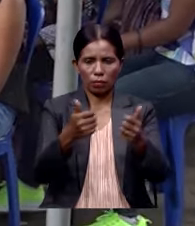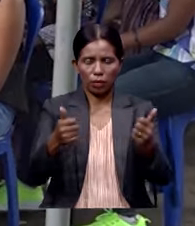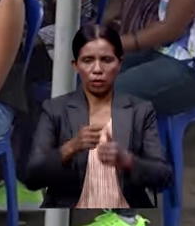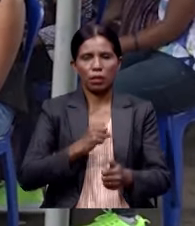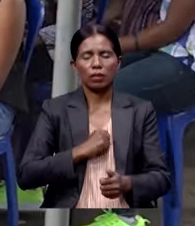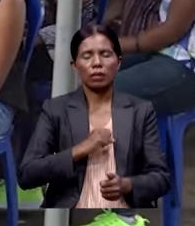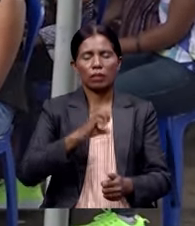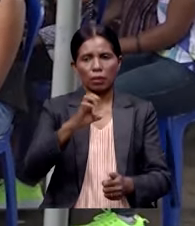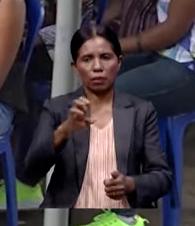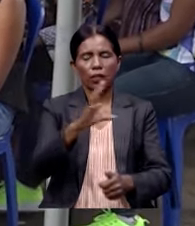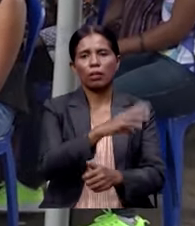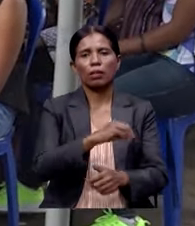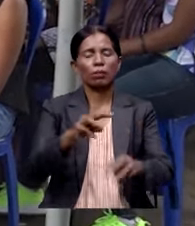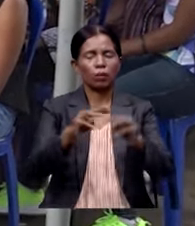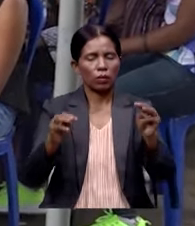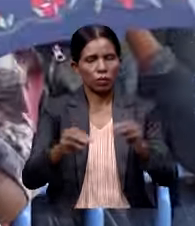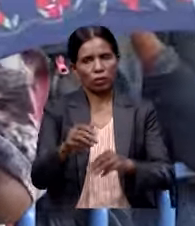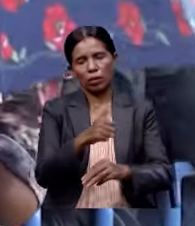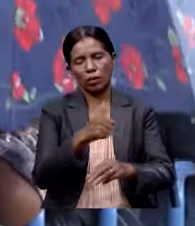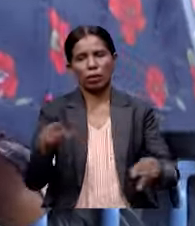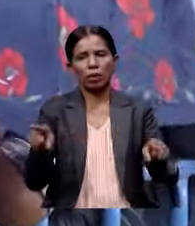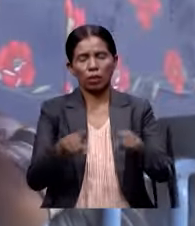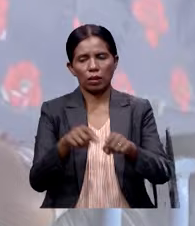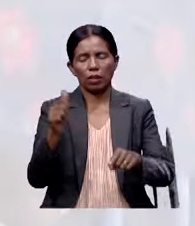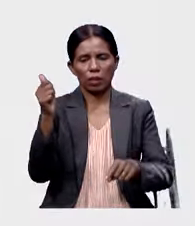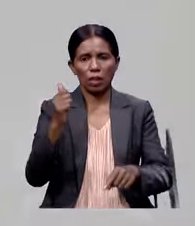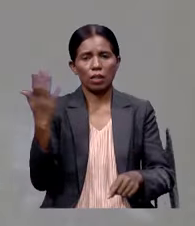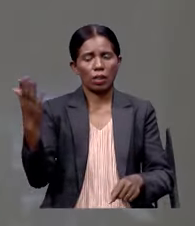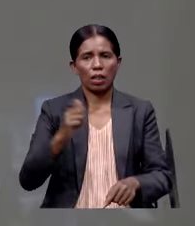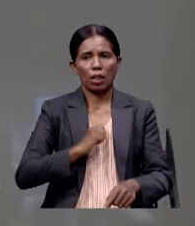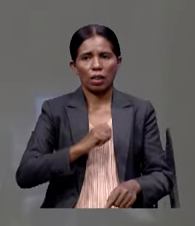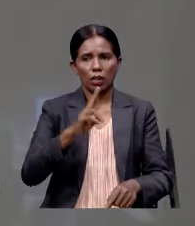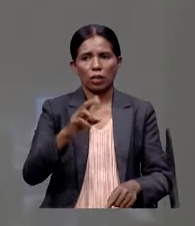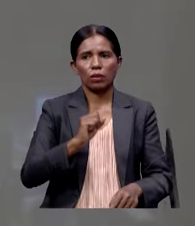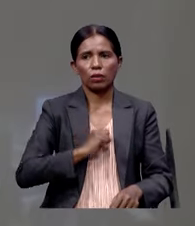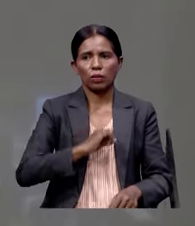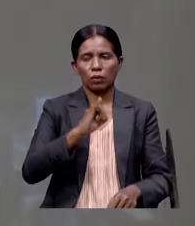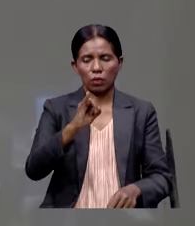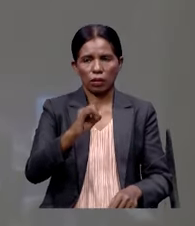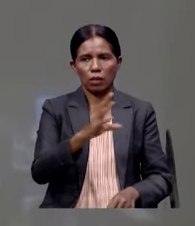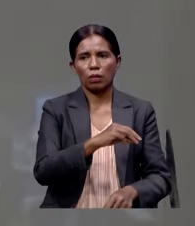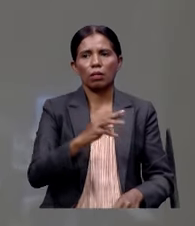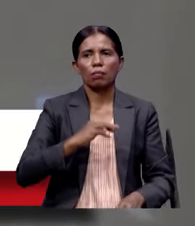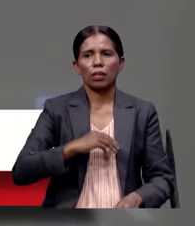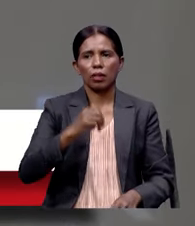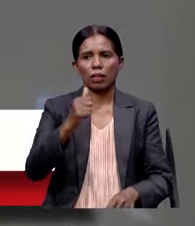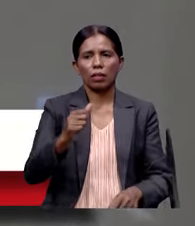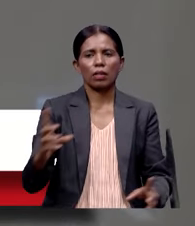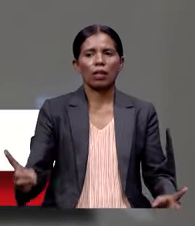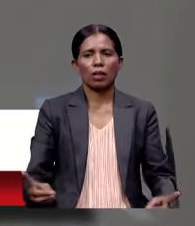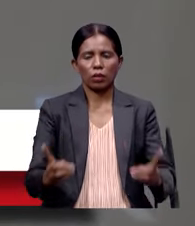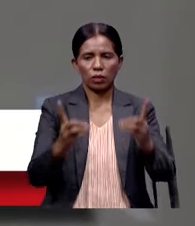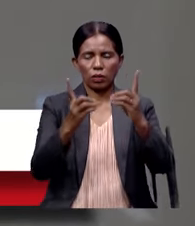same, nomos ia munisipi Sirabeselo, Kanesan Haileu, ia Kobalima, Nomaliana. Awa soro maluk idozo